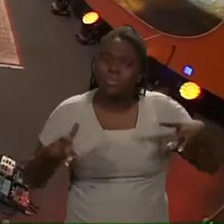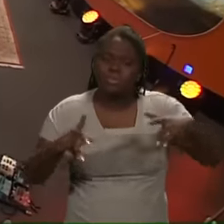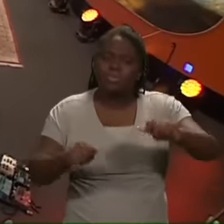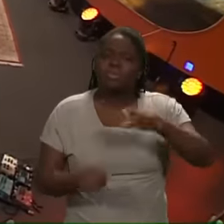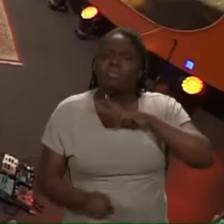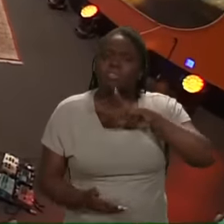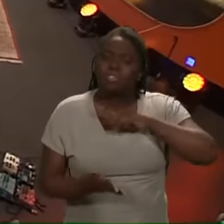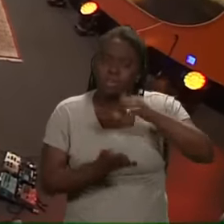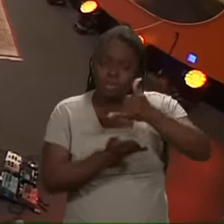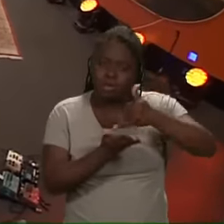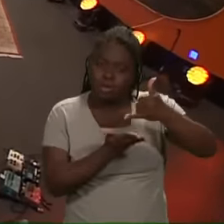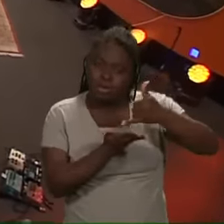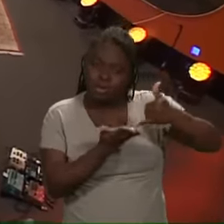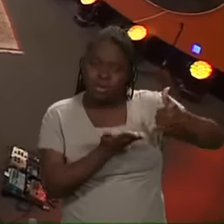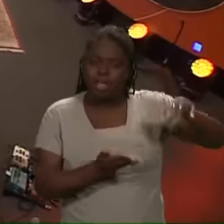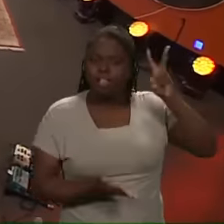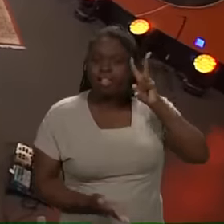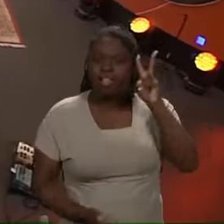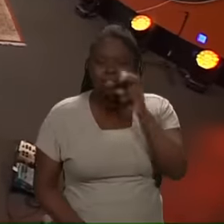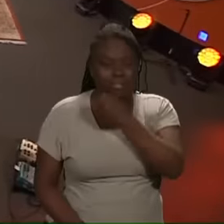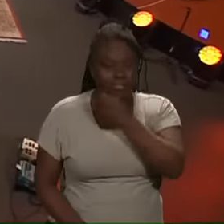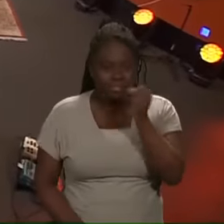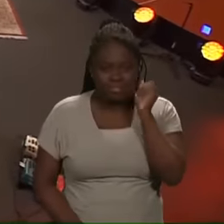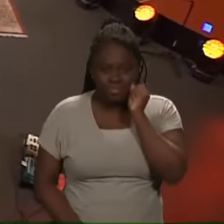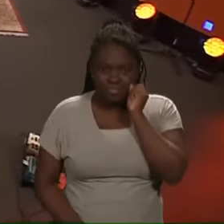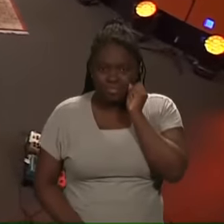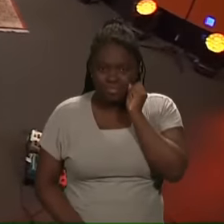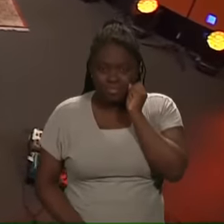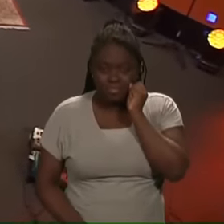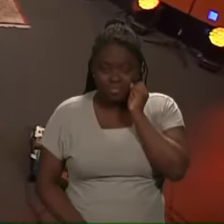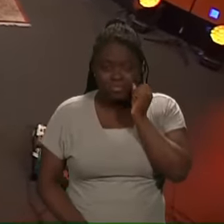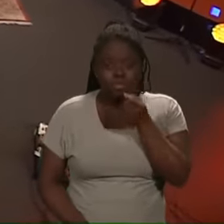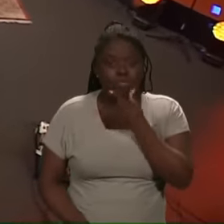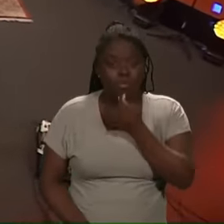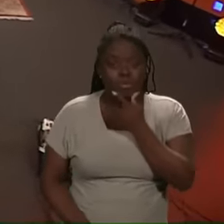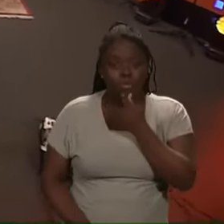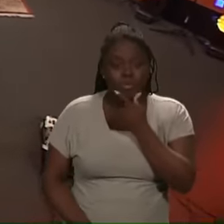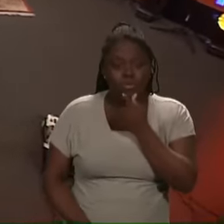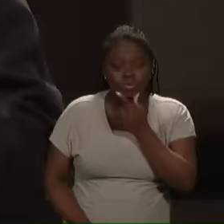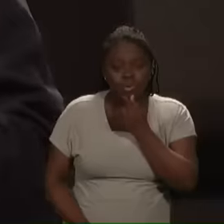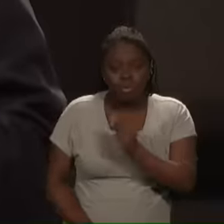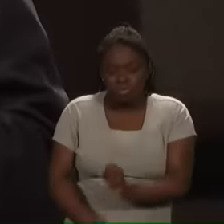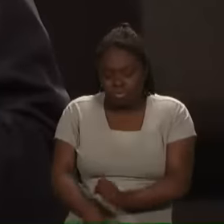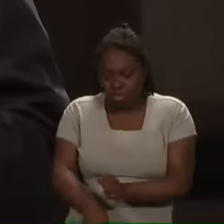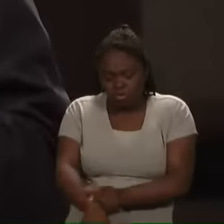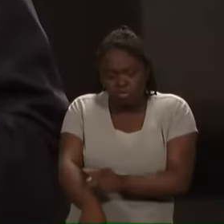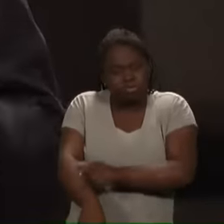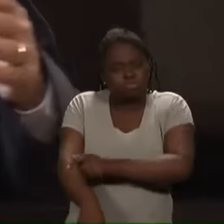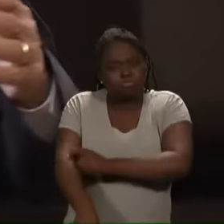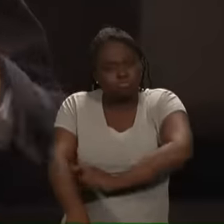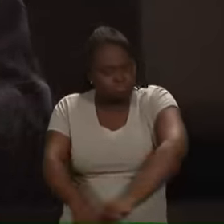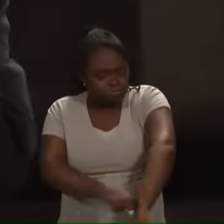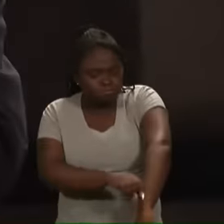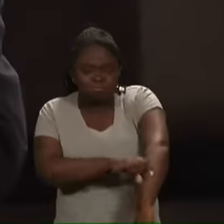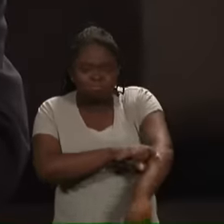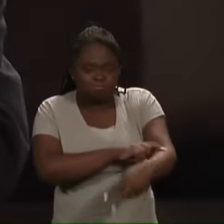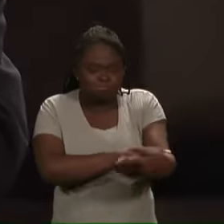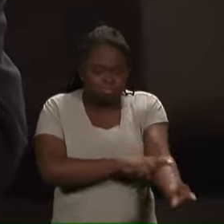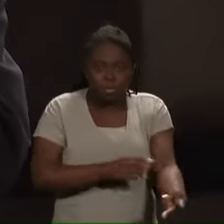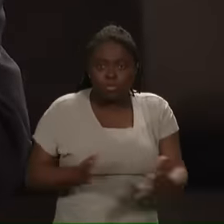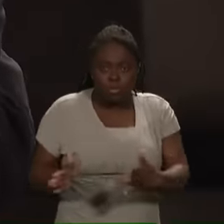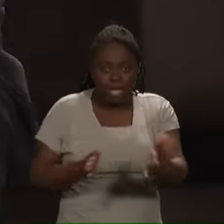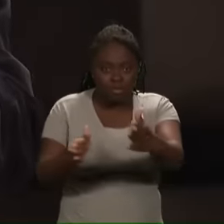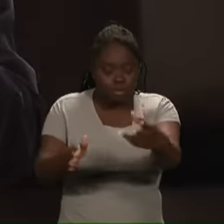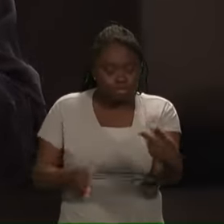tinha óleo. Lembra do samaritano? O moço que ficou todo machucado e tudo? Ele passou e fez o